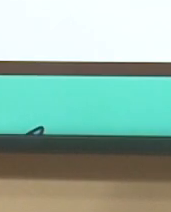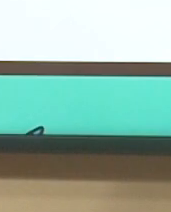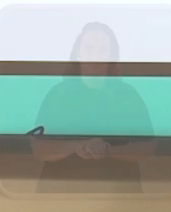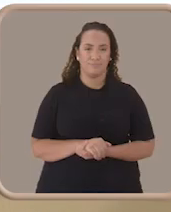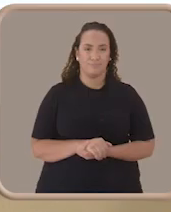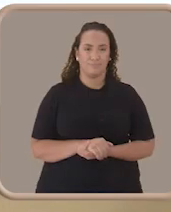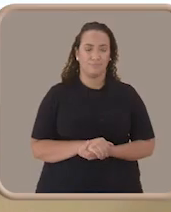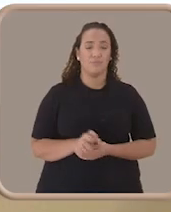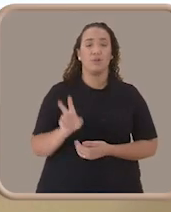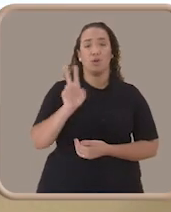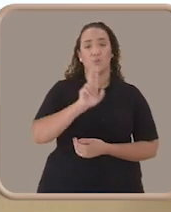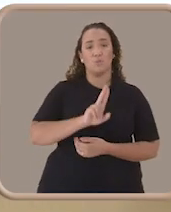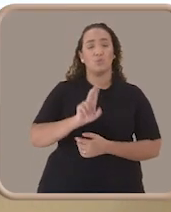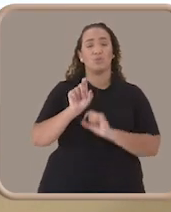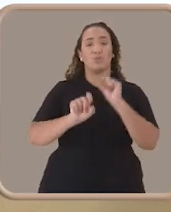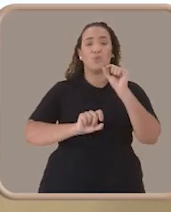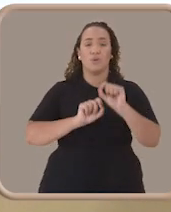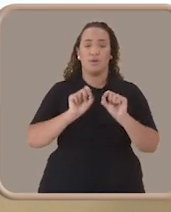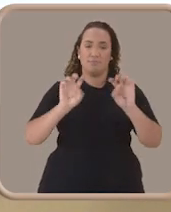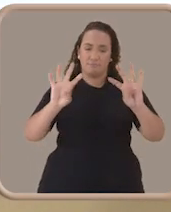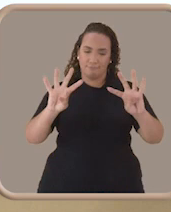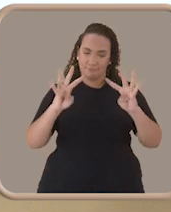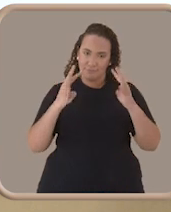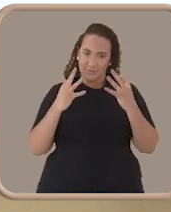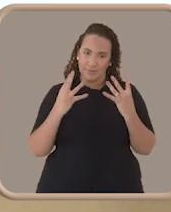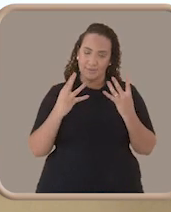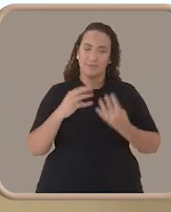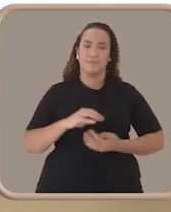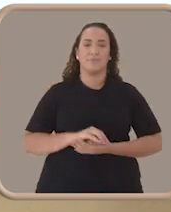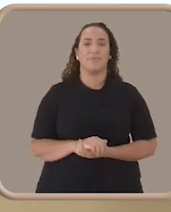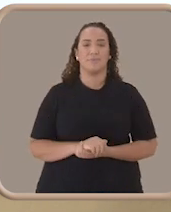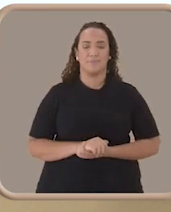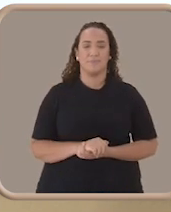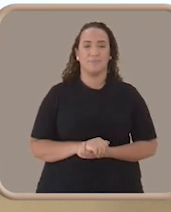A saudação usada foi atenciosamente.